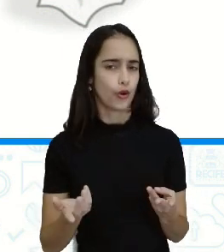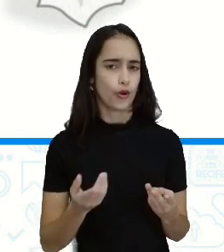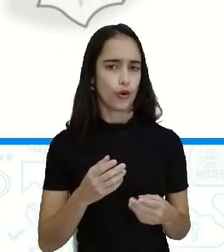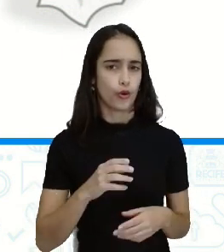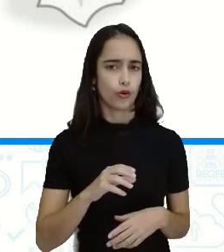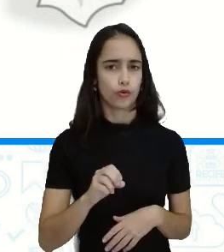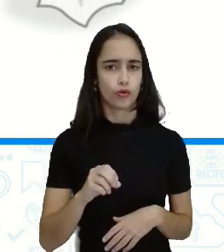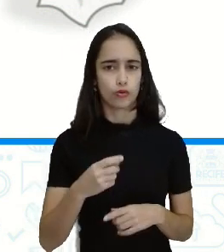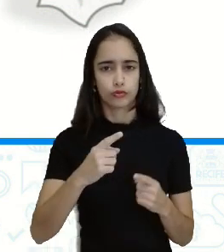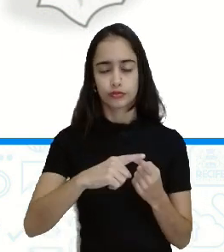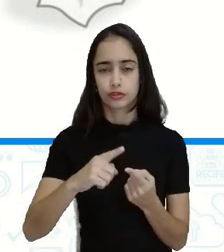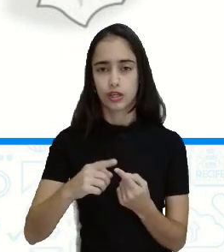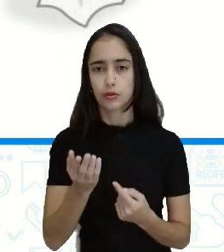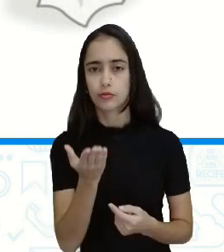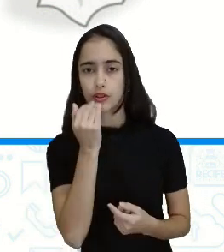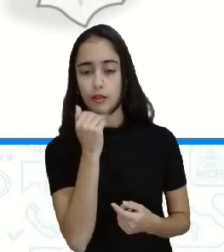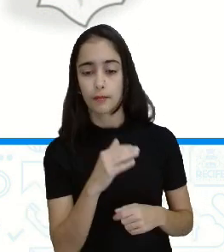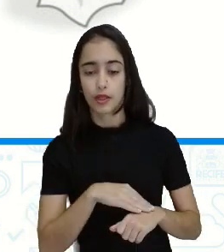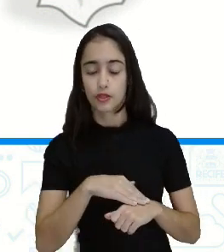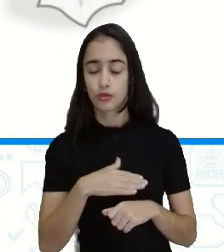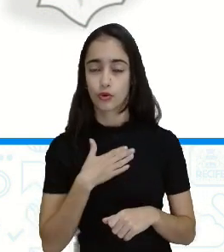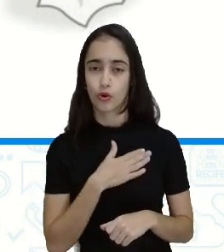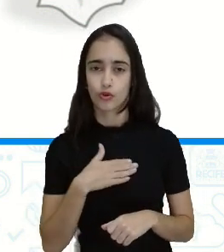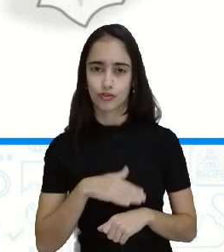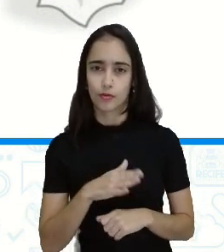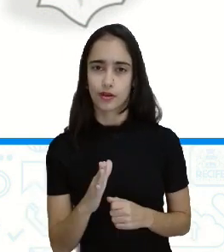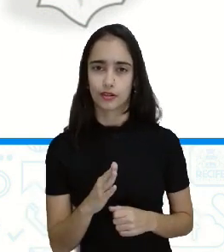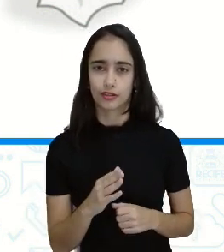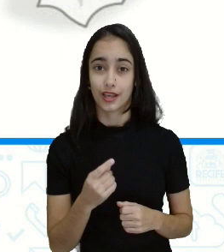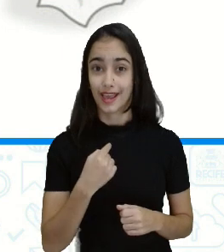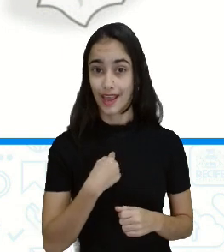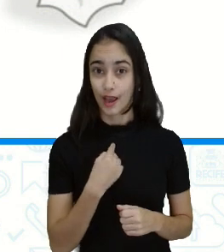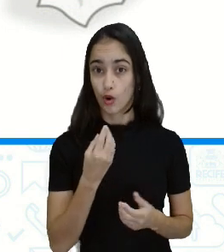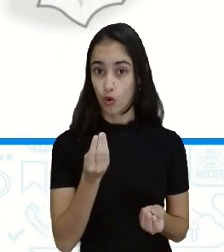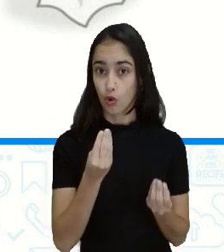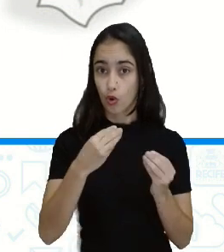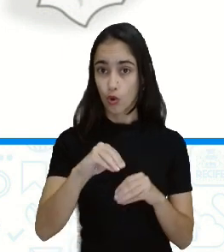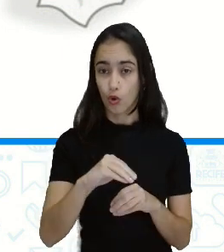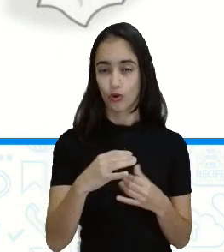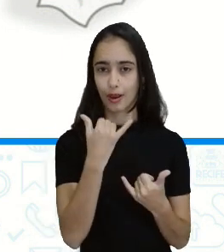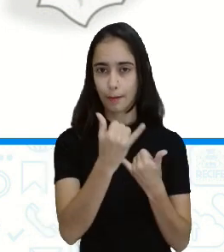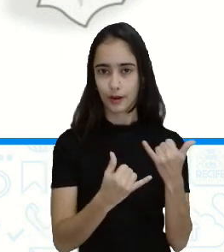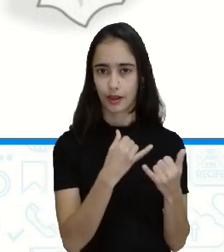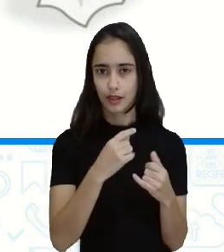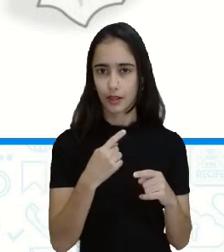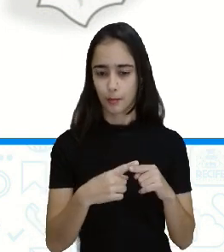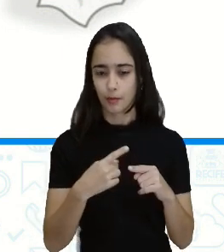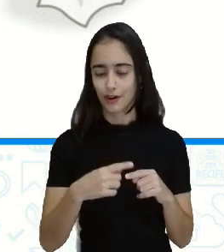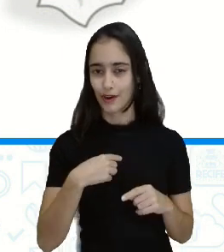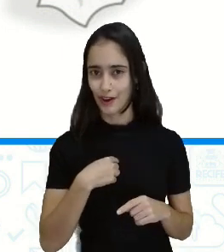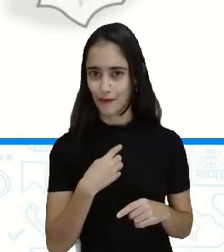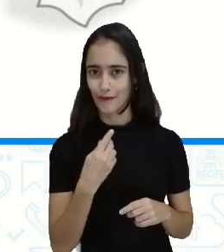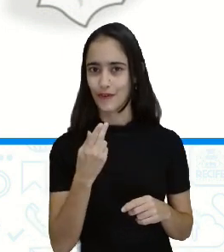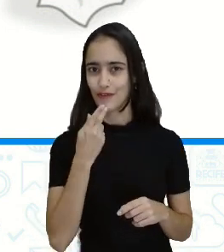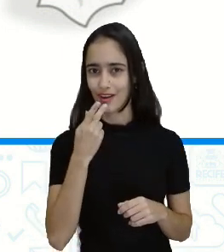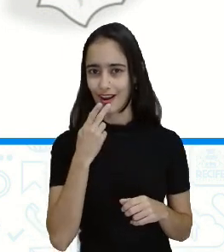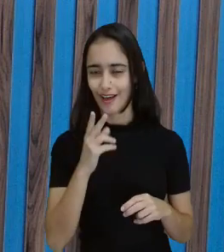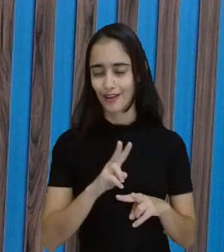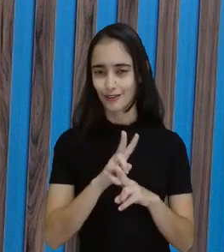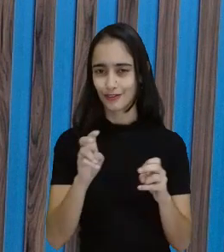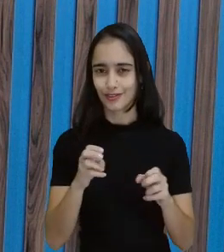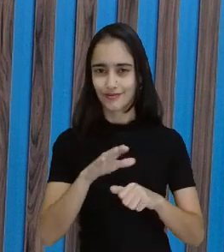vou mostrar para vocês um relacionado à brincadeira, tá? É importante também ter a quantidade de